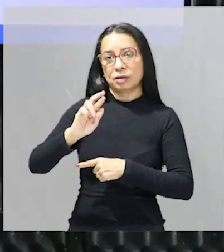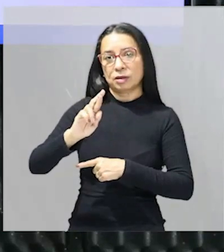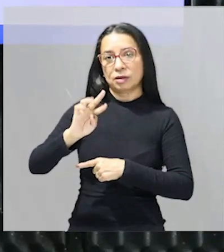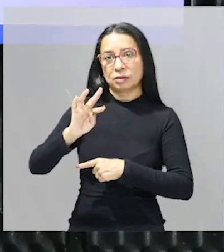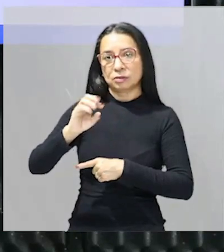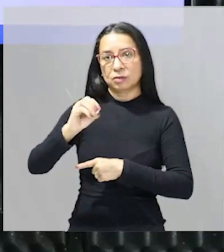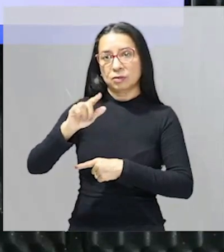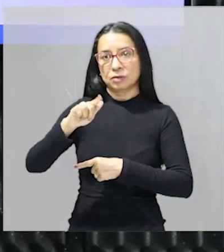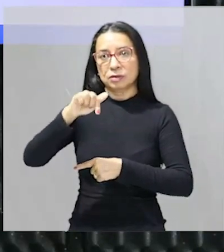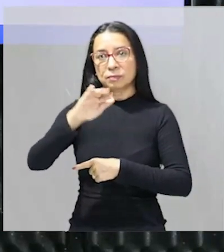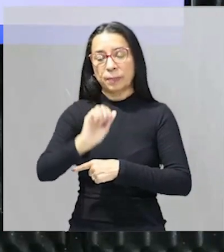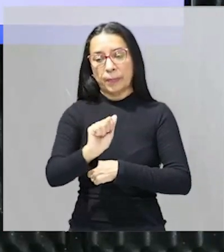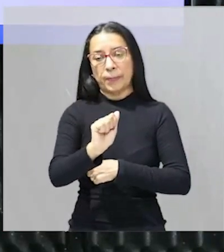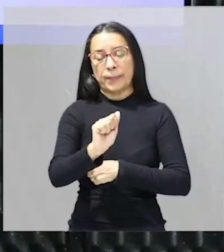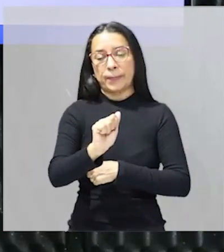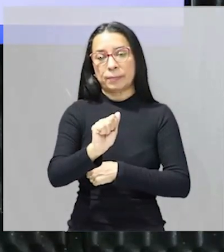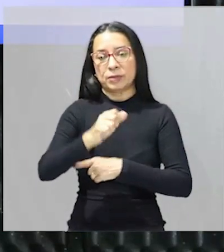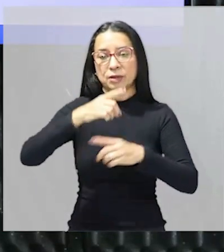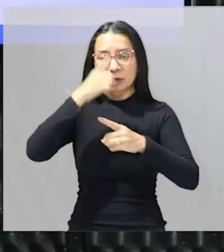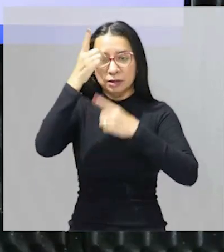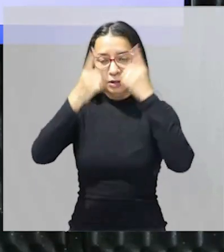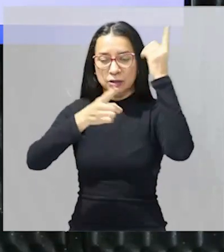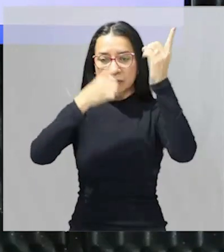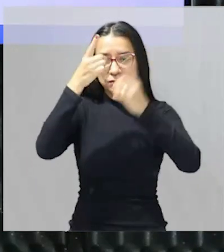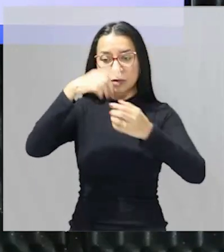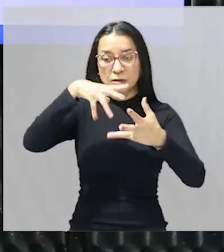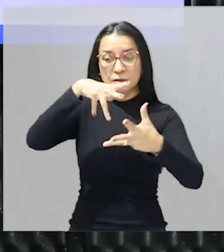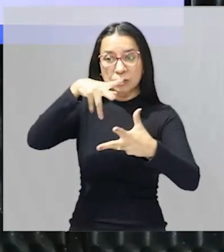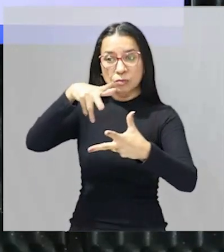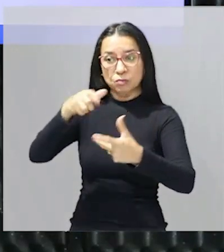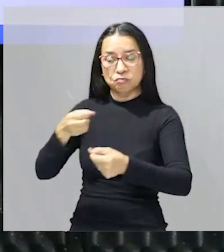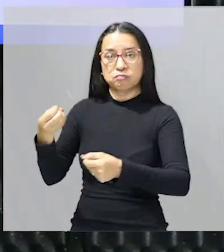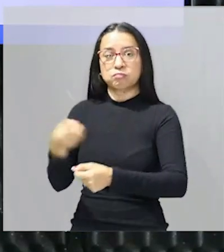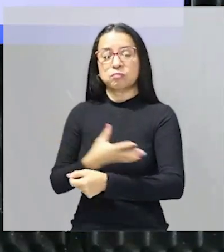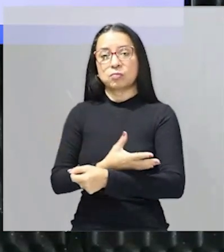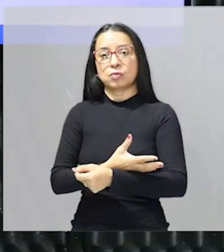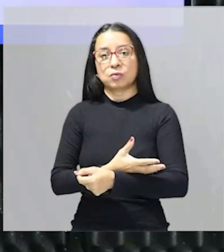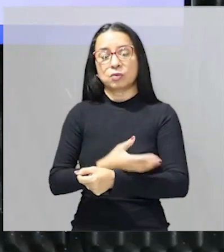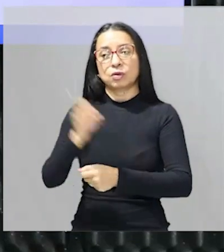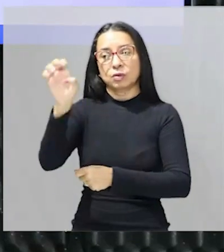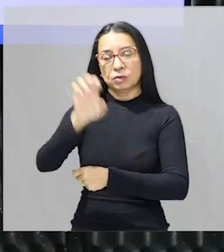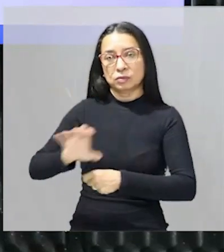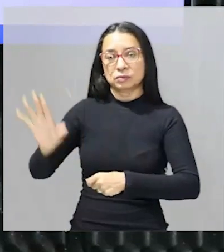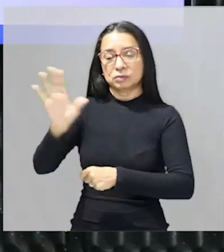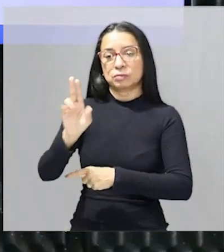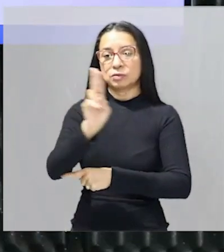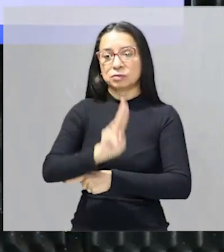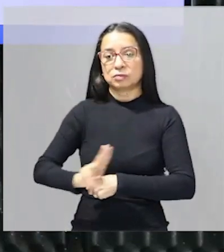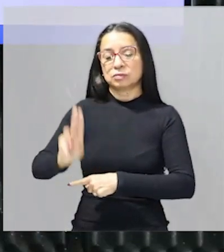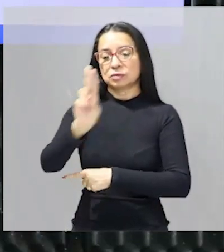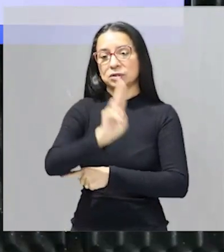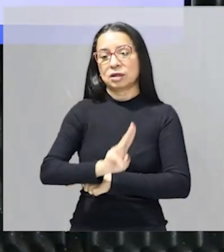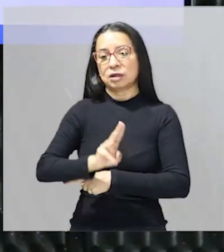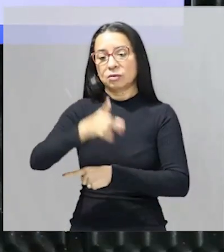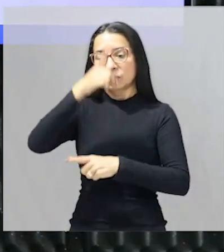Novo Mundo, acaba inventando a América. Os europeus usaram a cartografia para poder